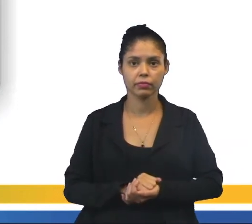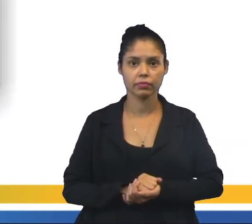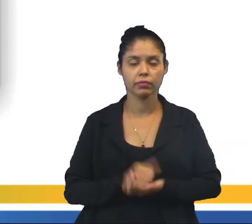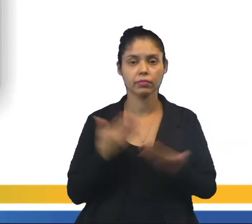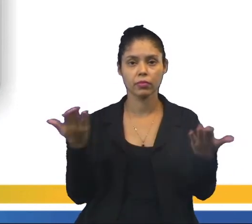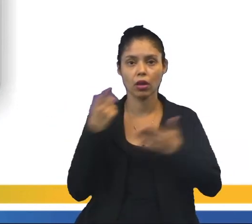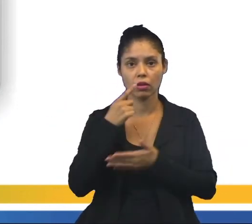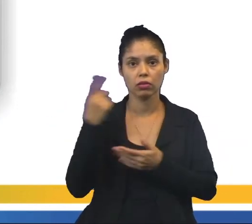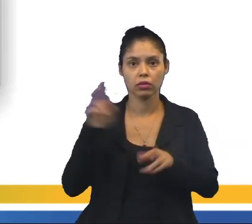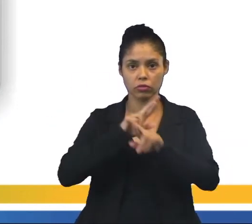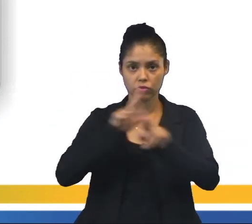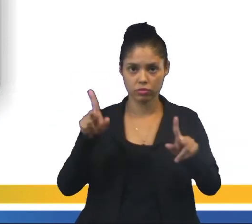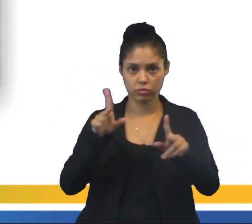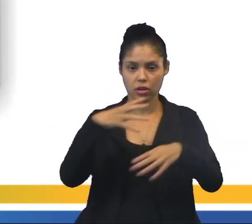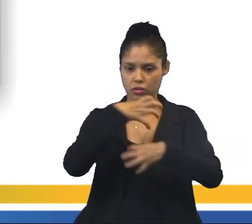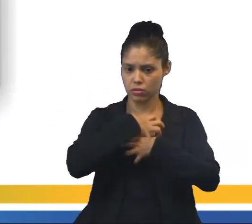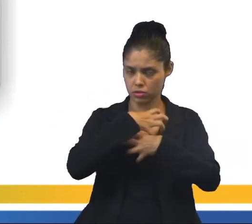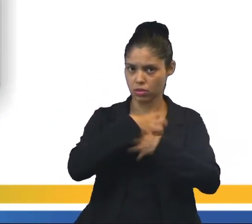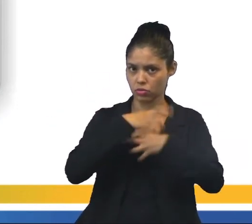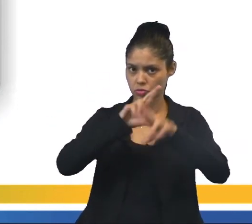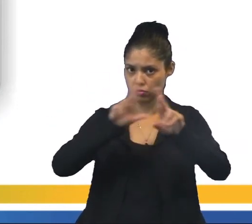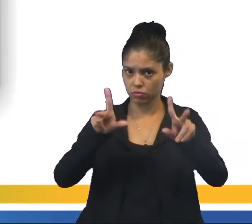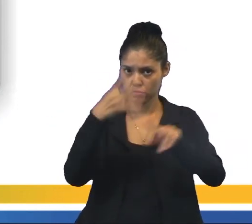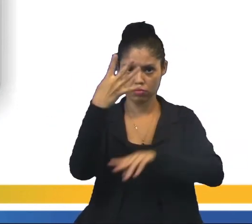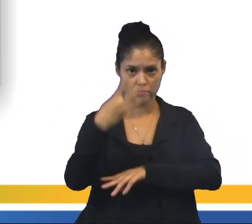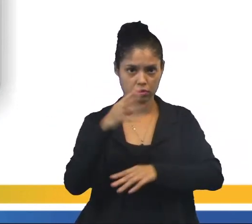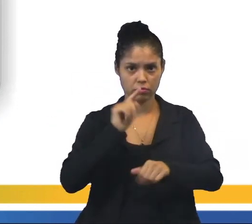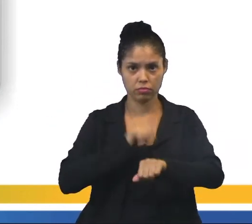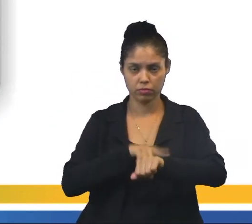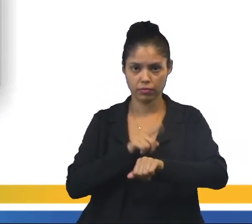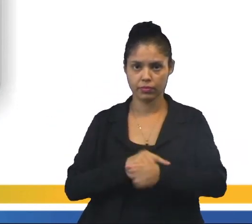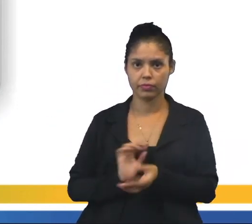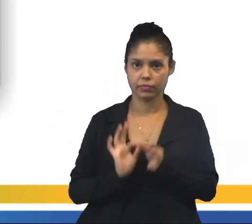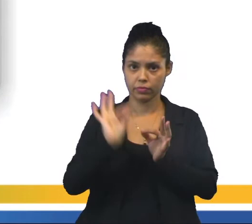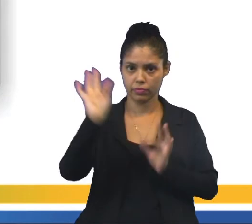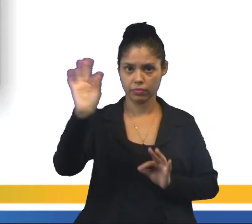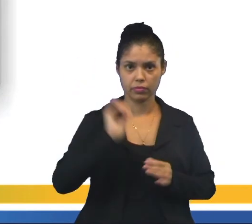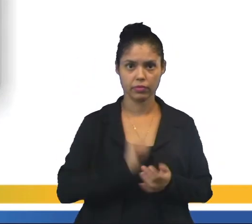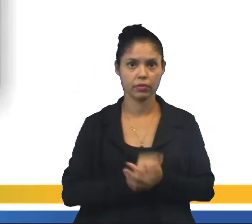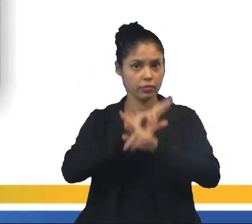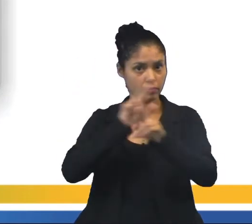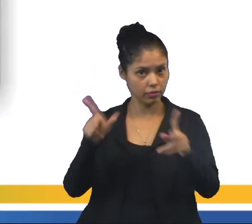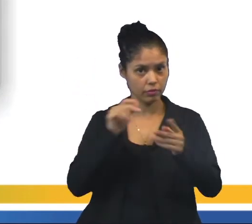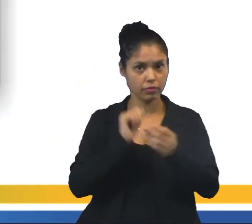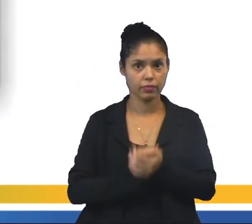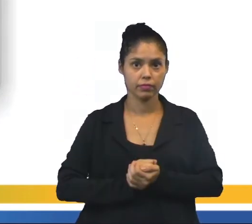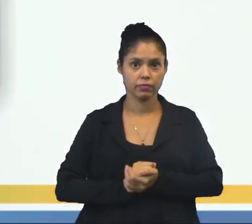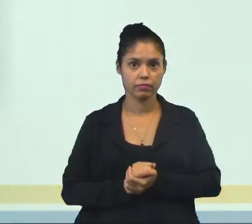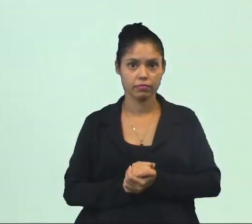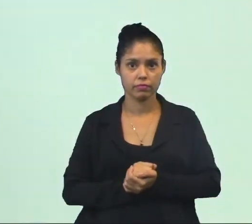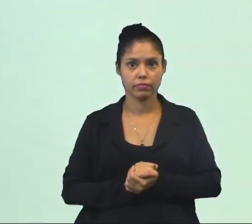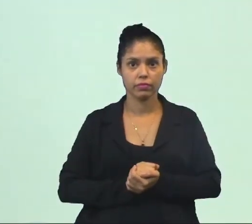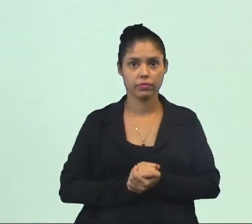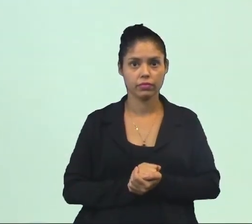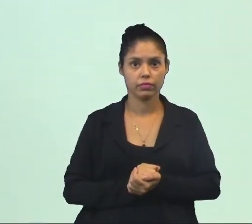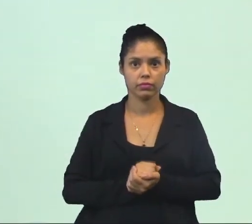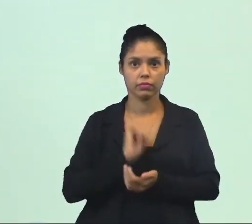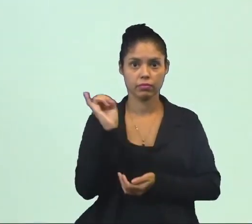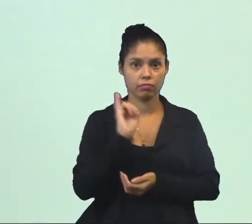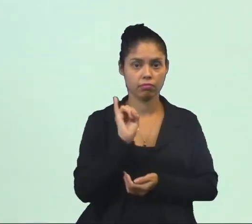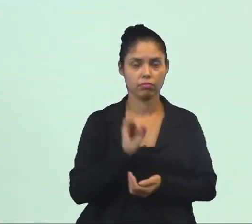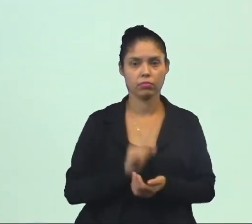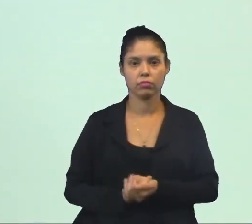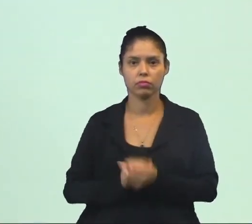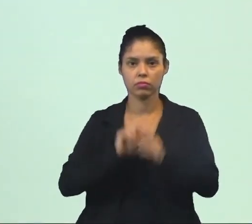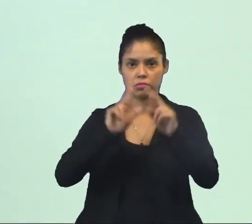Então, o som se propagou por 4 tempos, ficou um som bem longo. Diferente de eu fazer... Oi!